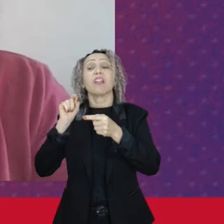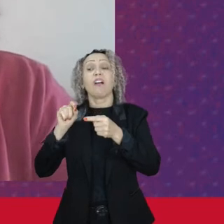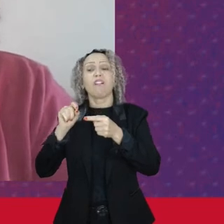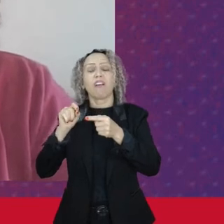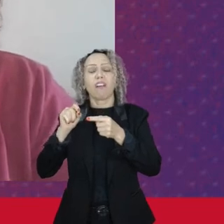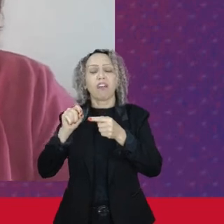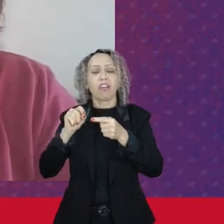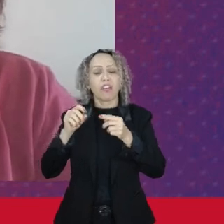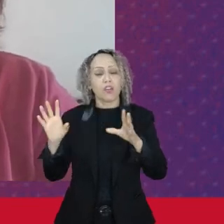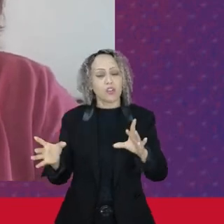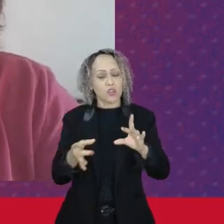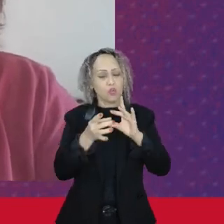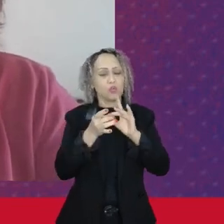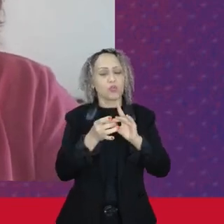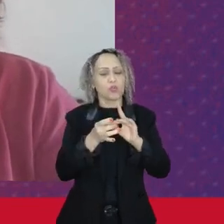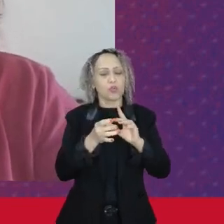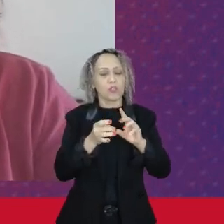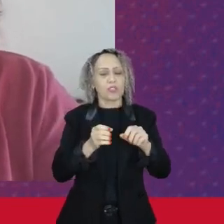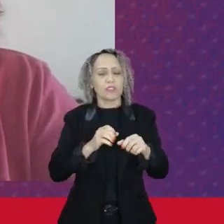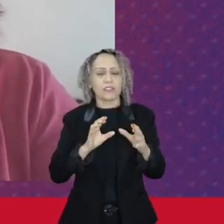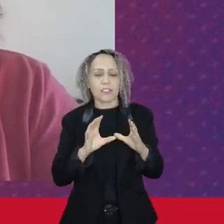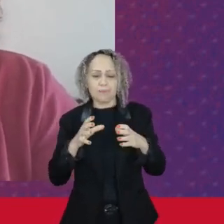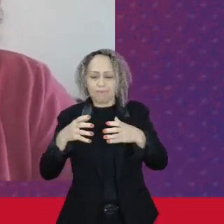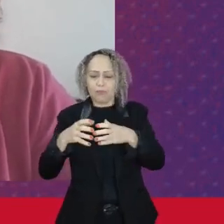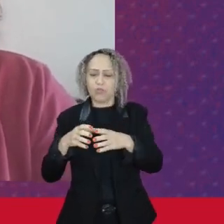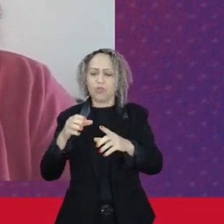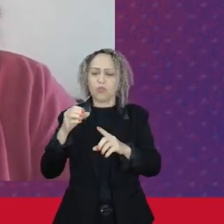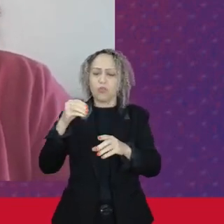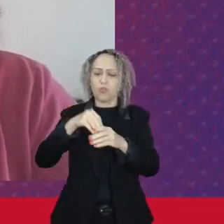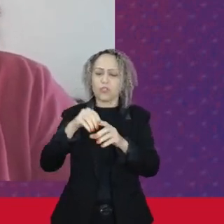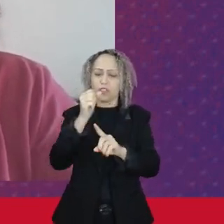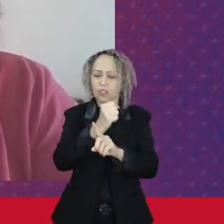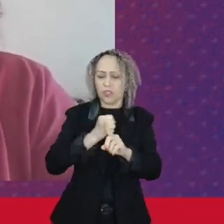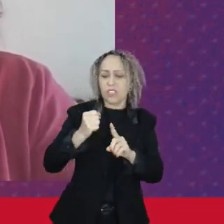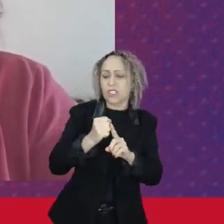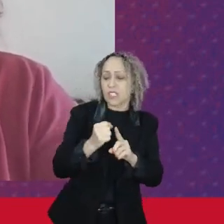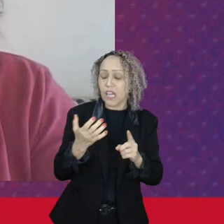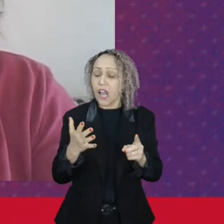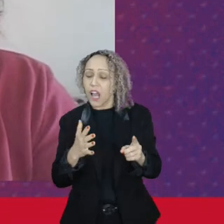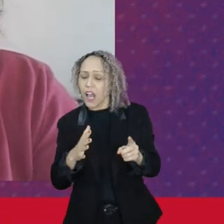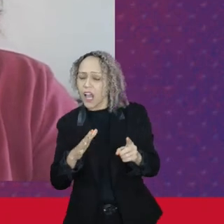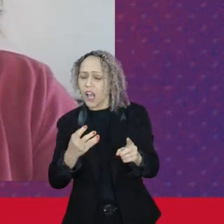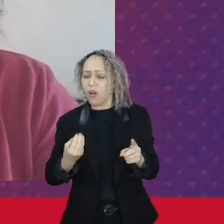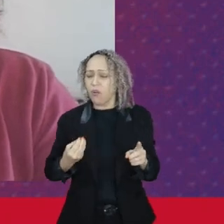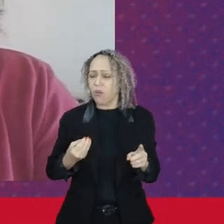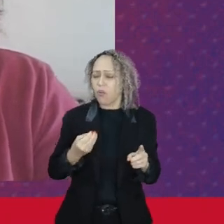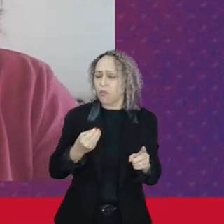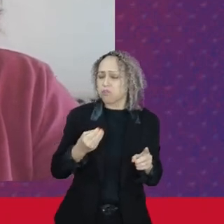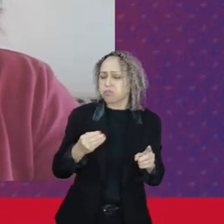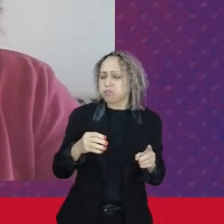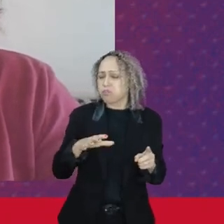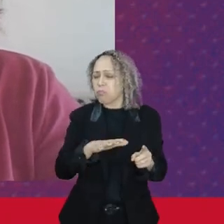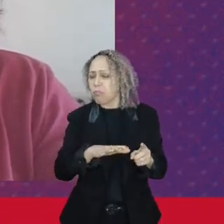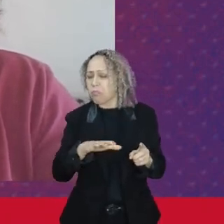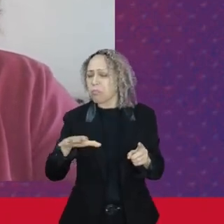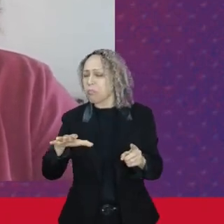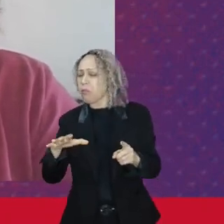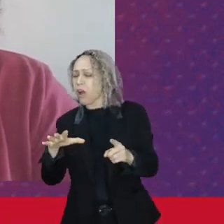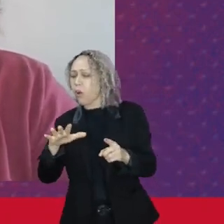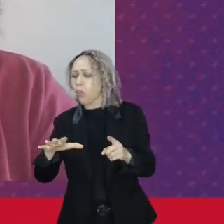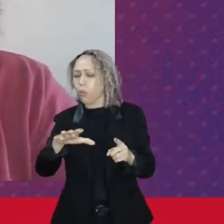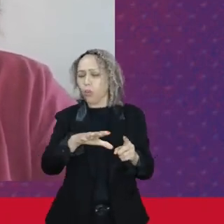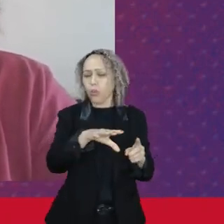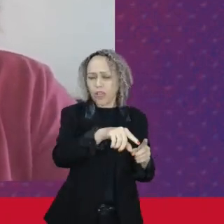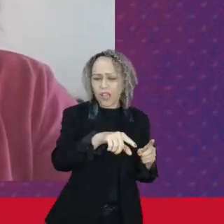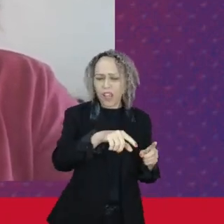a questão de onde essa pessoa vive, enfim, não se